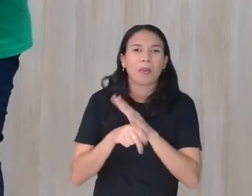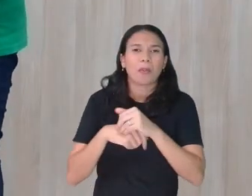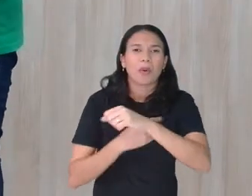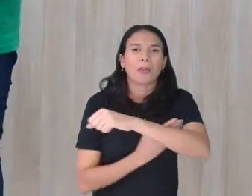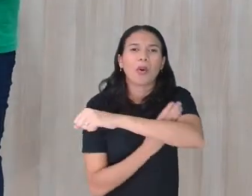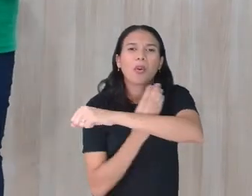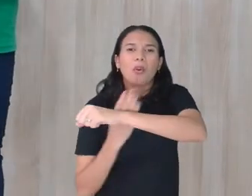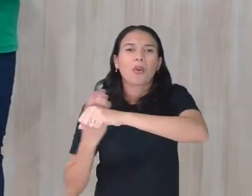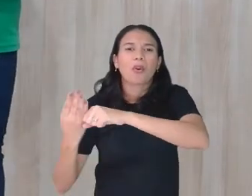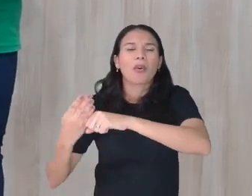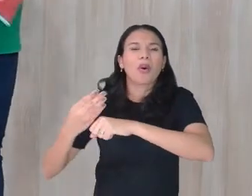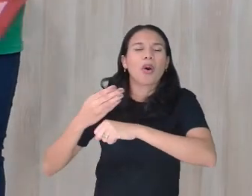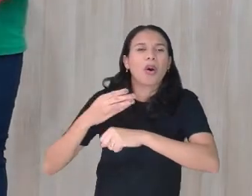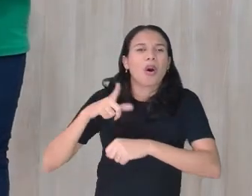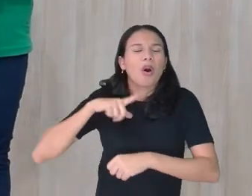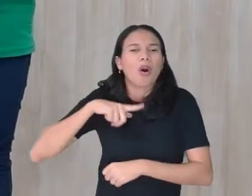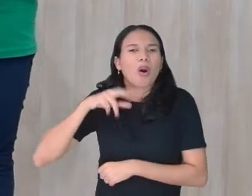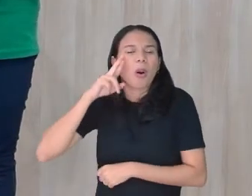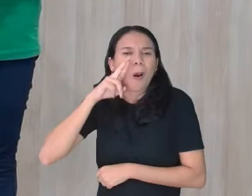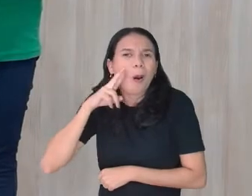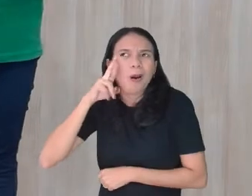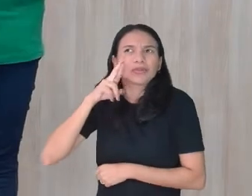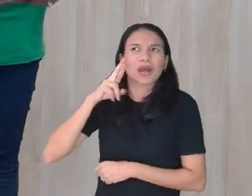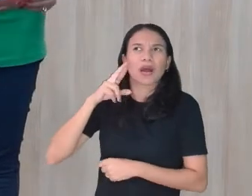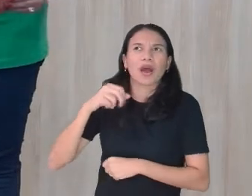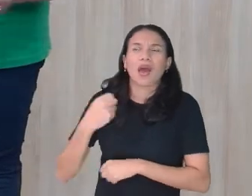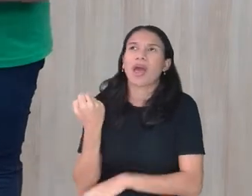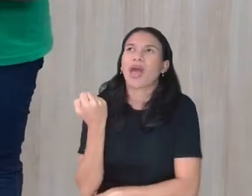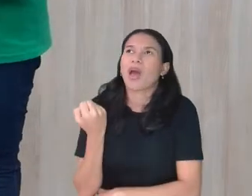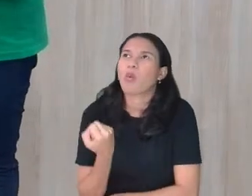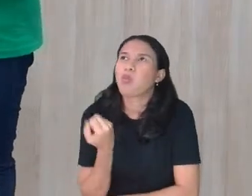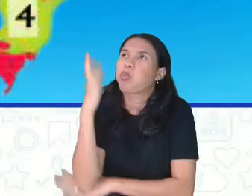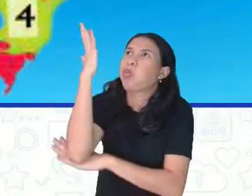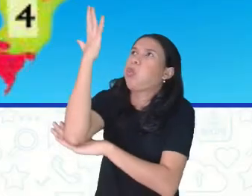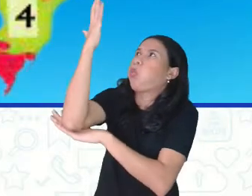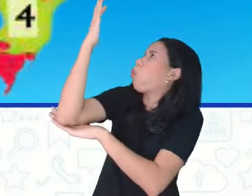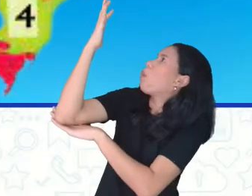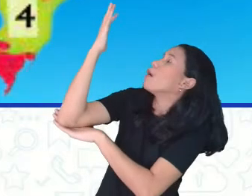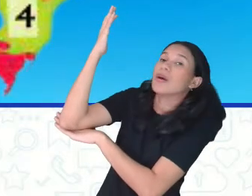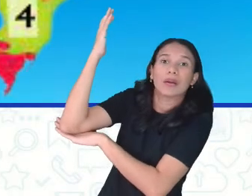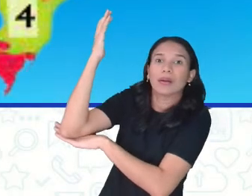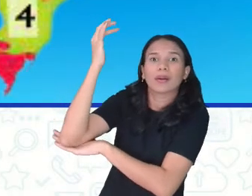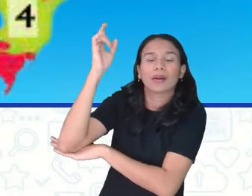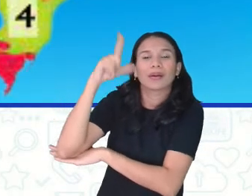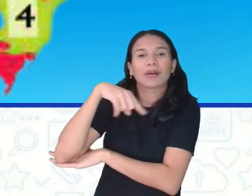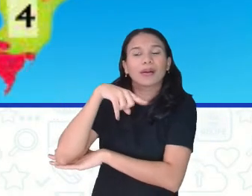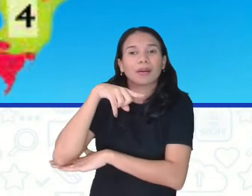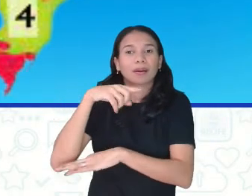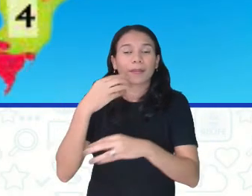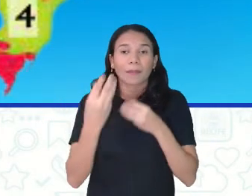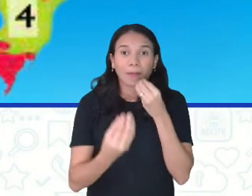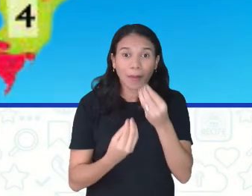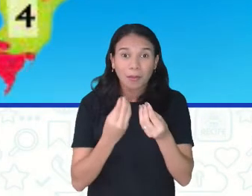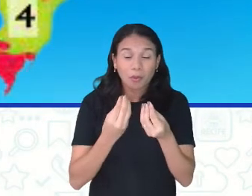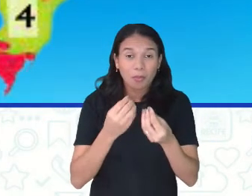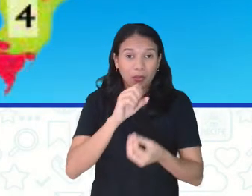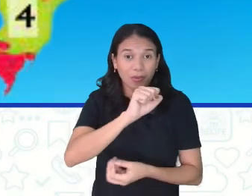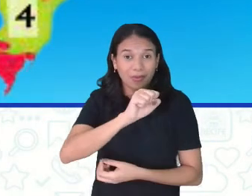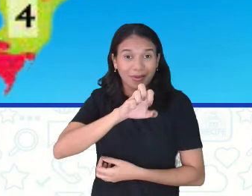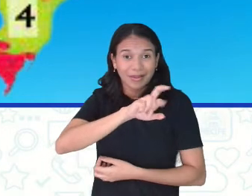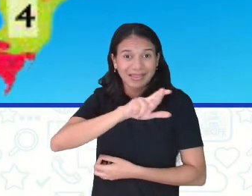aí da mata com as árvores mais altas. E aí cada um vai citando. Quando eu falo do bioma